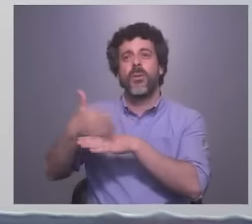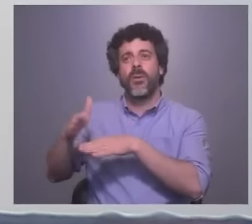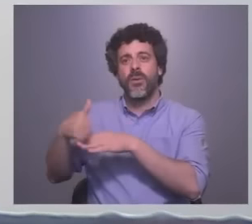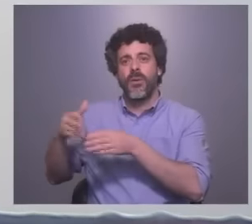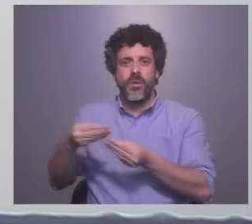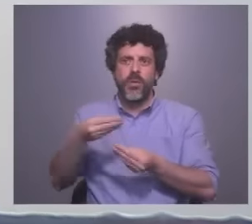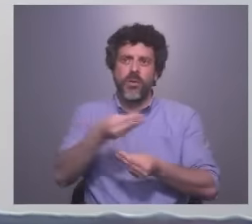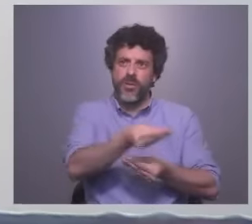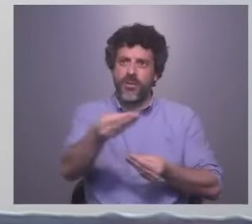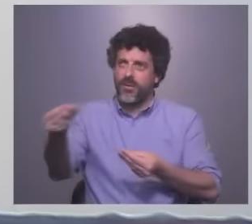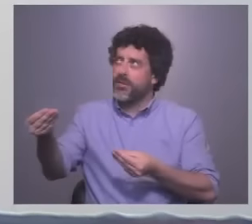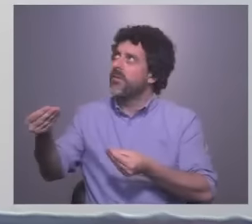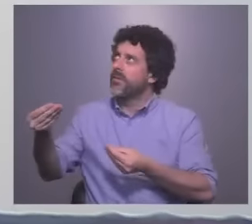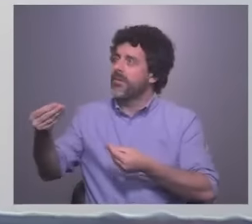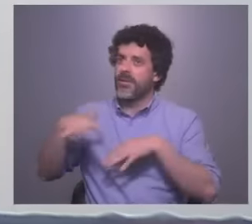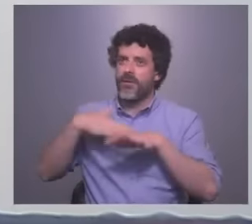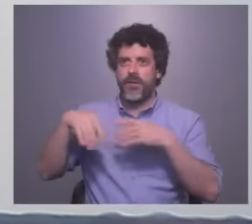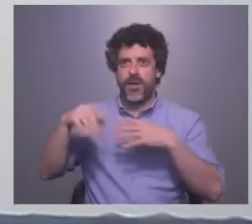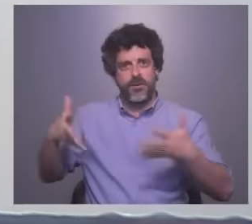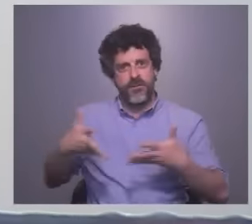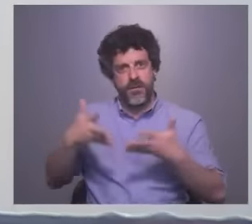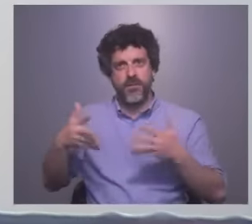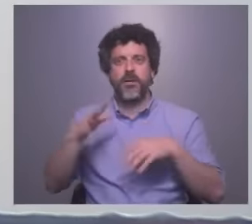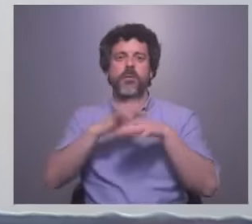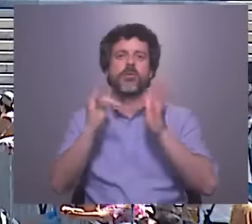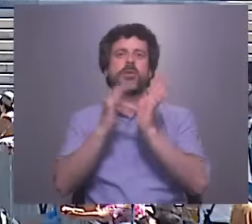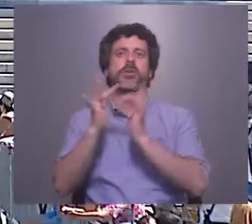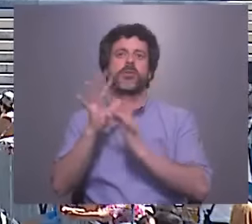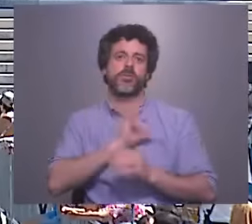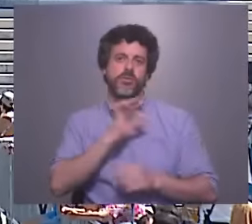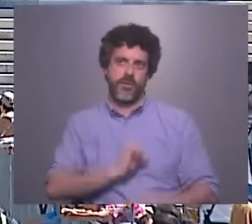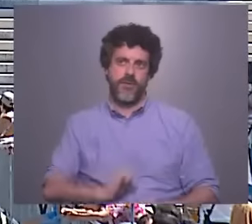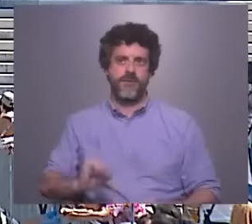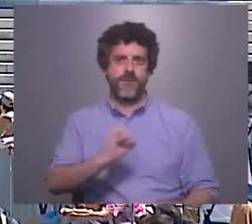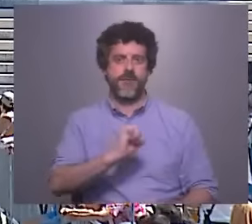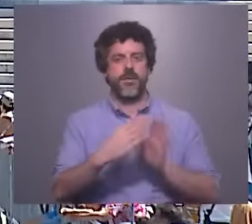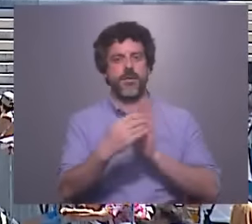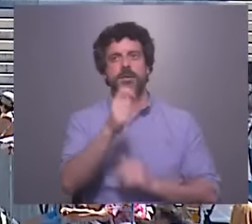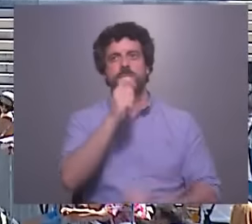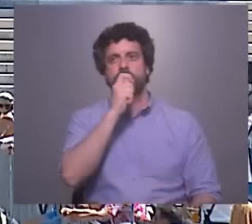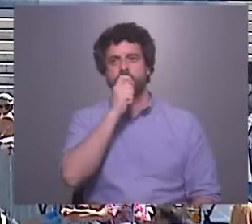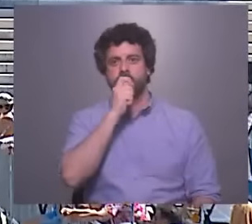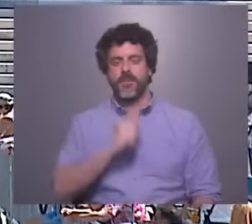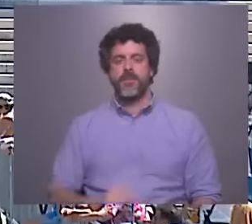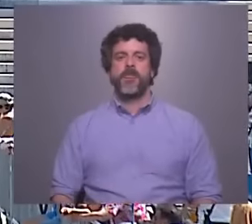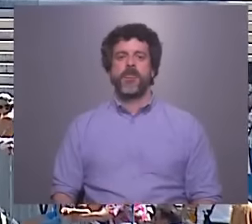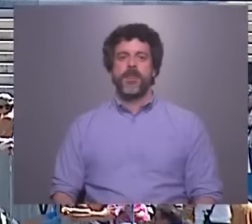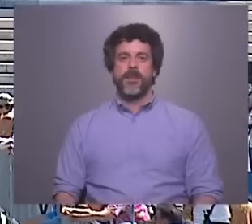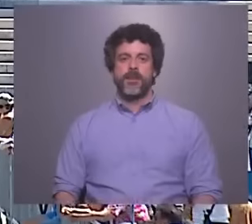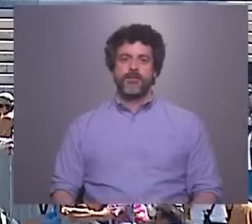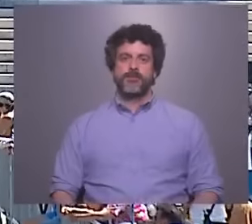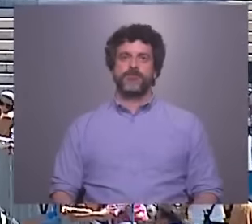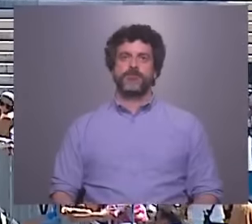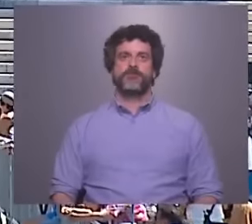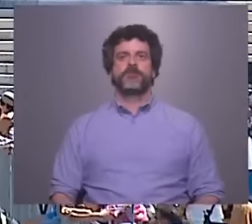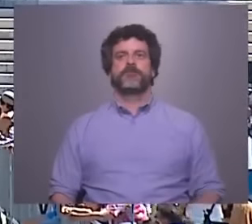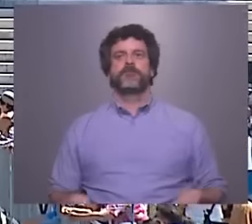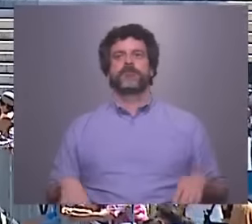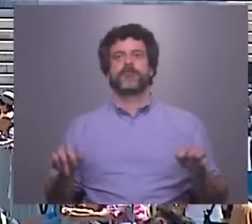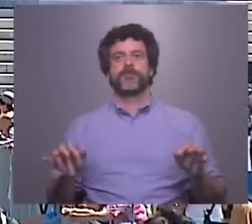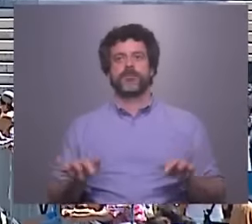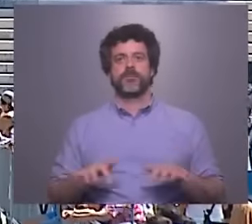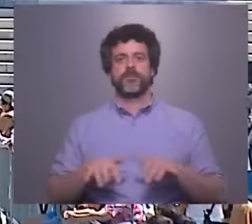Deus de infinita bondade, que abris as vossas mãos e saciais a nossa fome, fazei-nos repartir com quem o não tem o pão